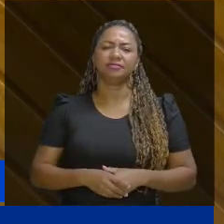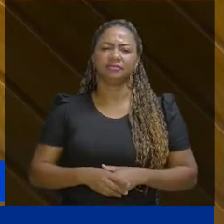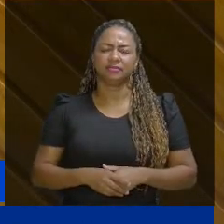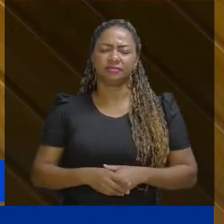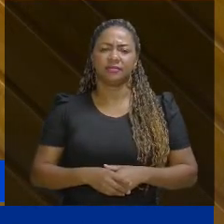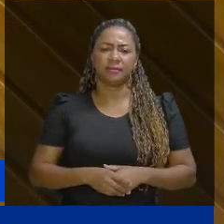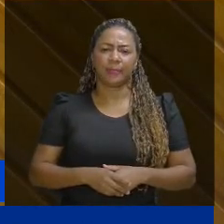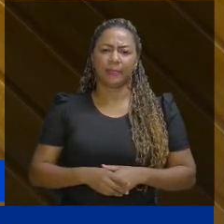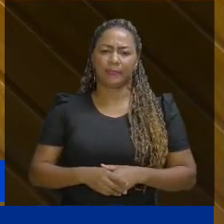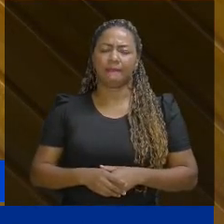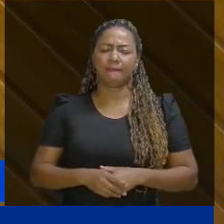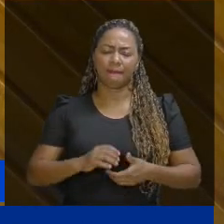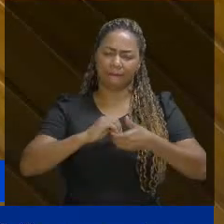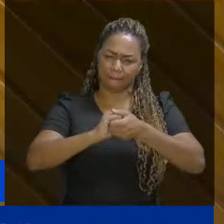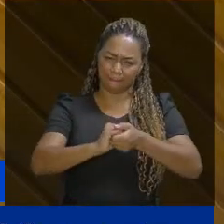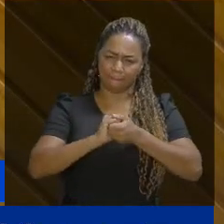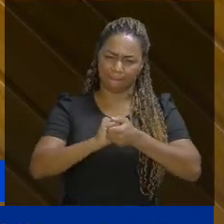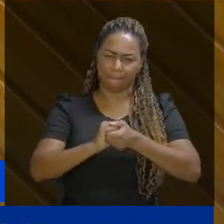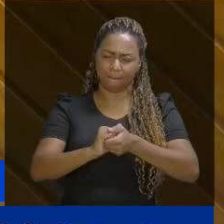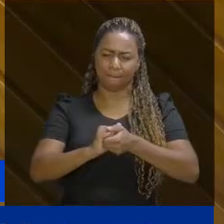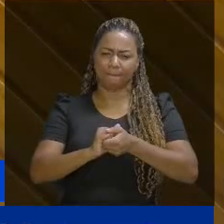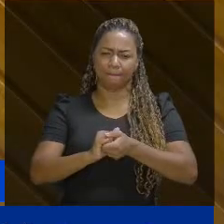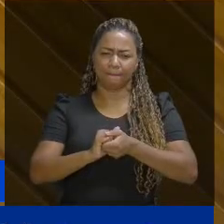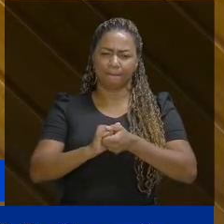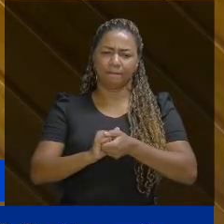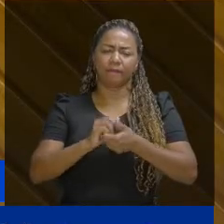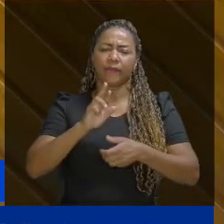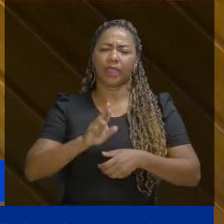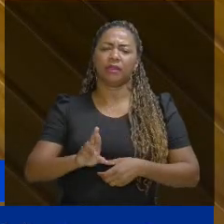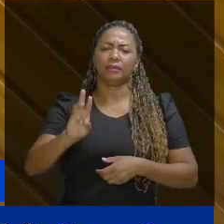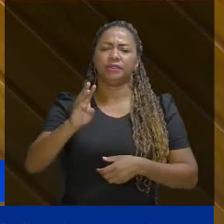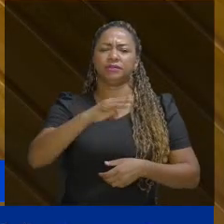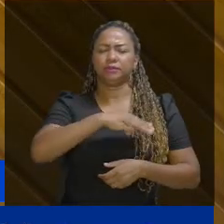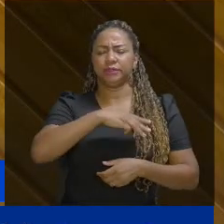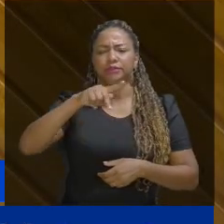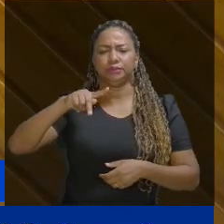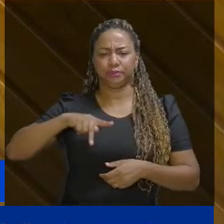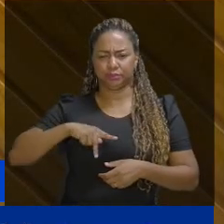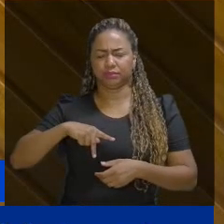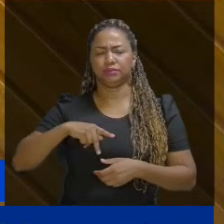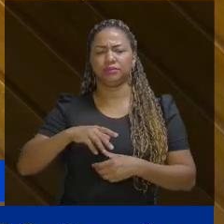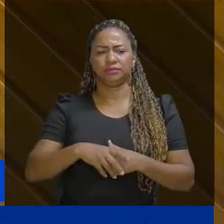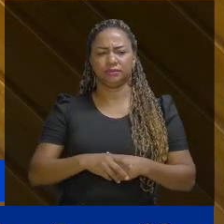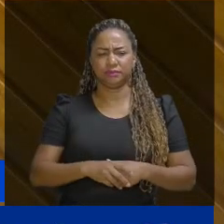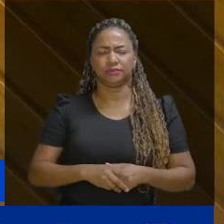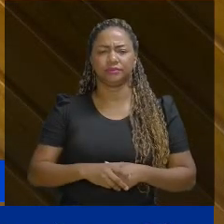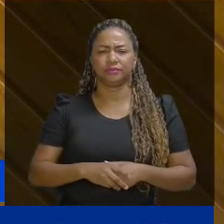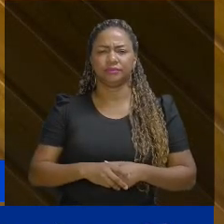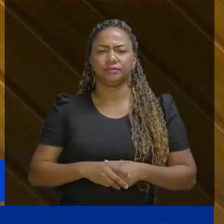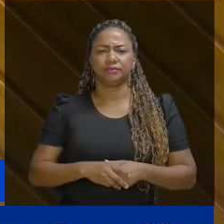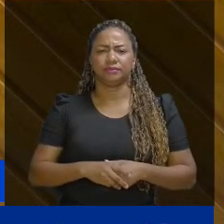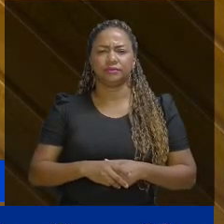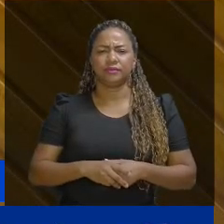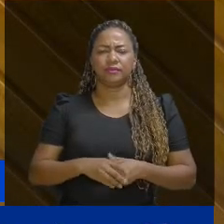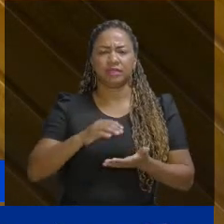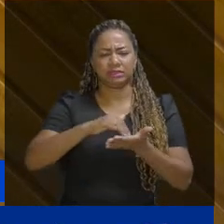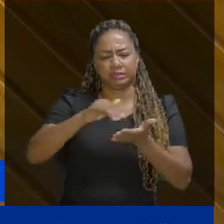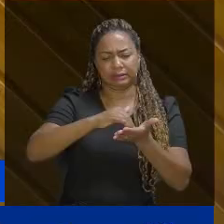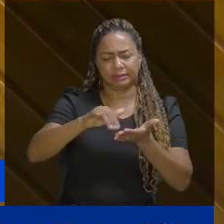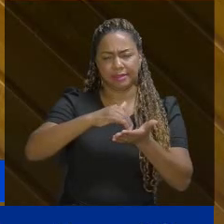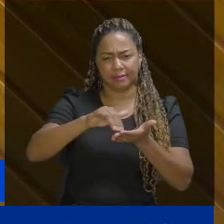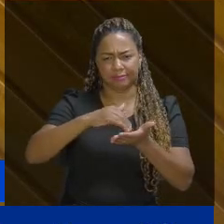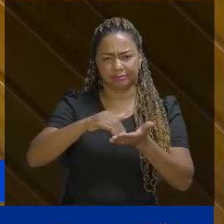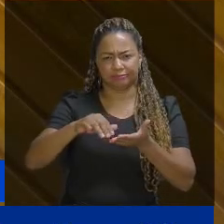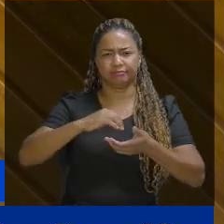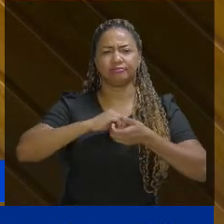online, estendo meus cumprimentos à doutora Sara, representante do Ministério Público Eleitoral desta Corte, a Milene, secretaria, aqui